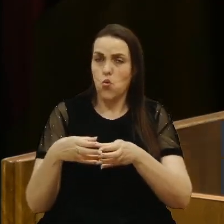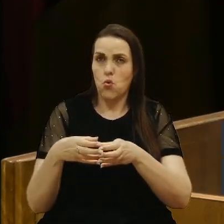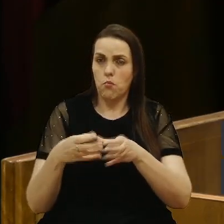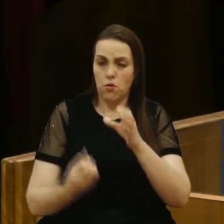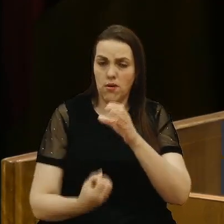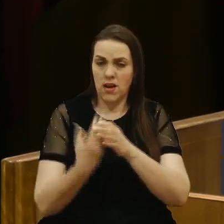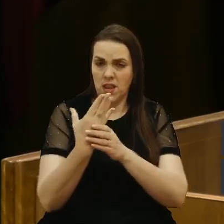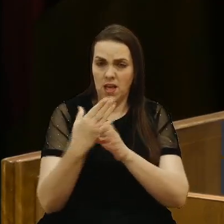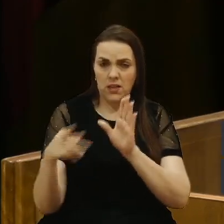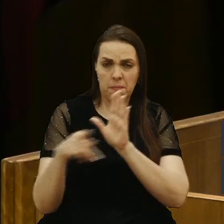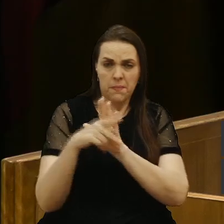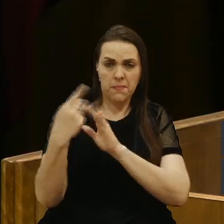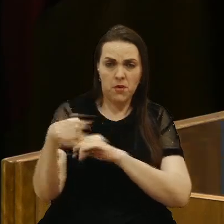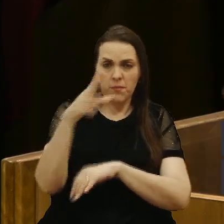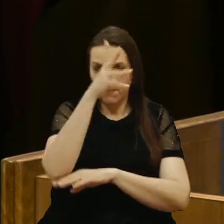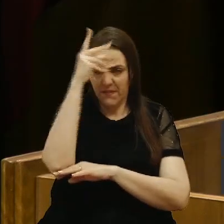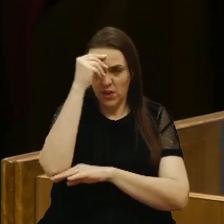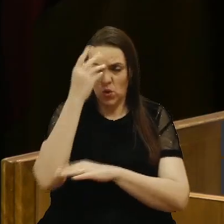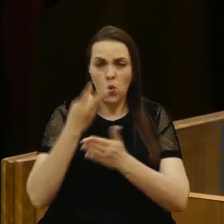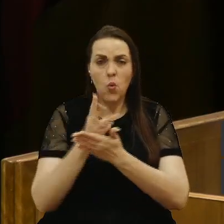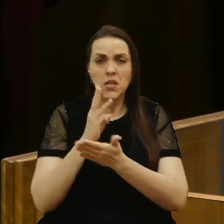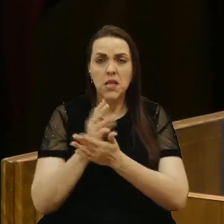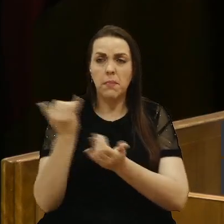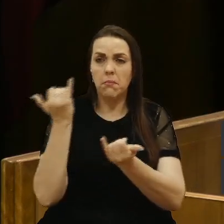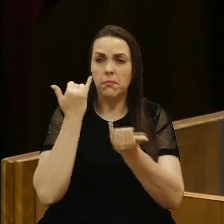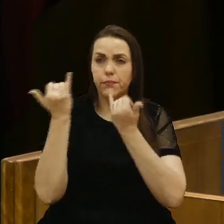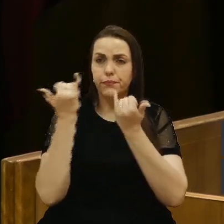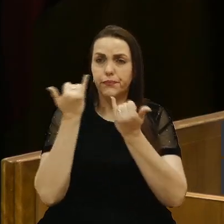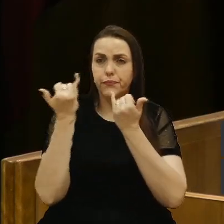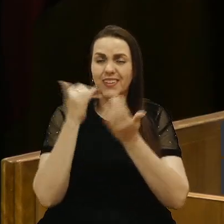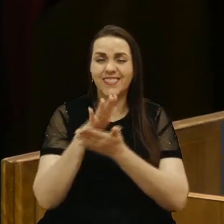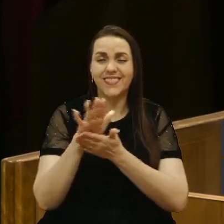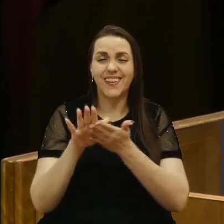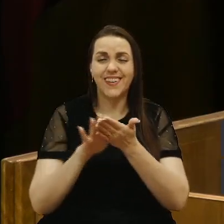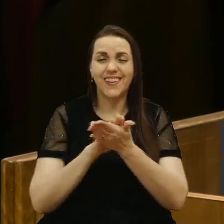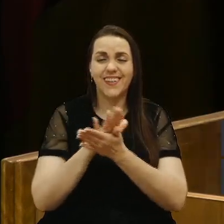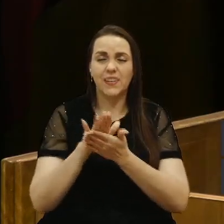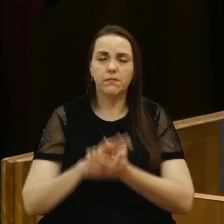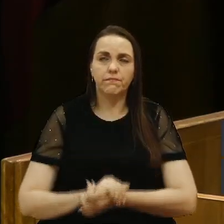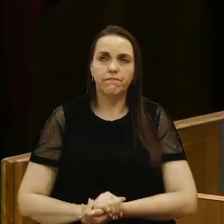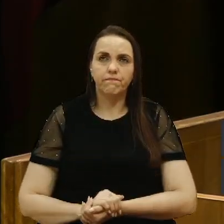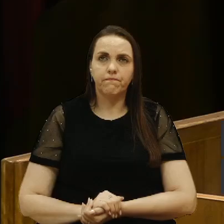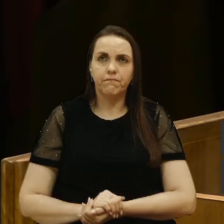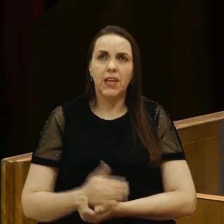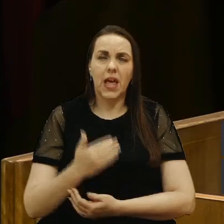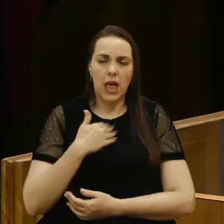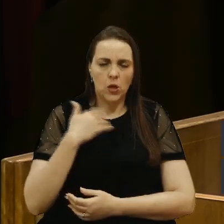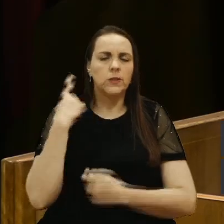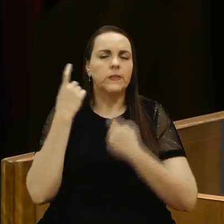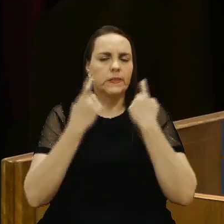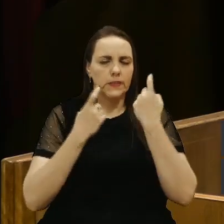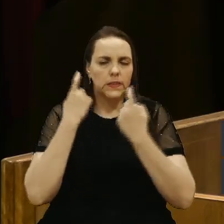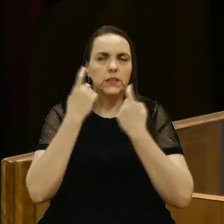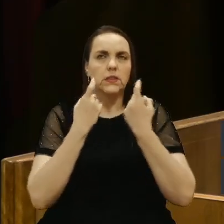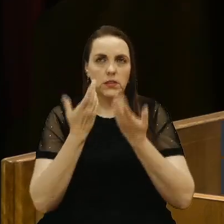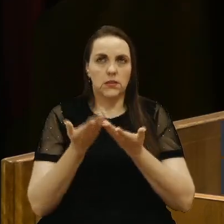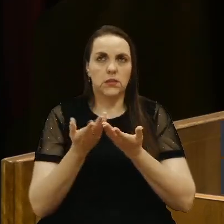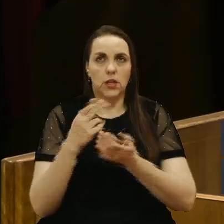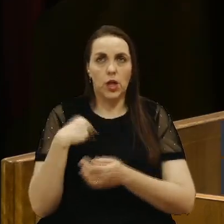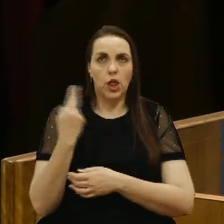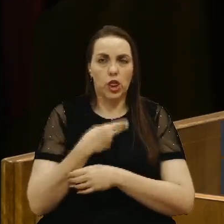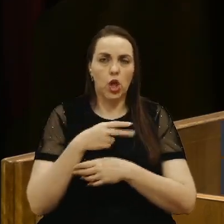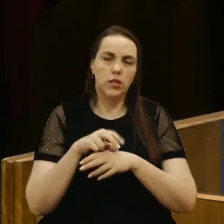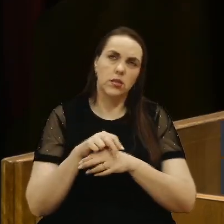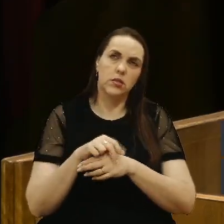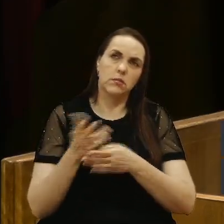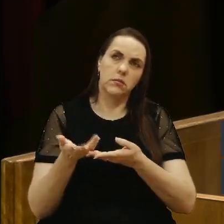pela própria prefeitura, sem receber informação nenhuma. Me deixa muito preocupada quando a gente